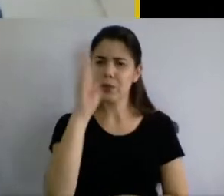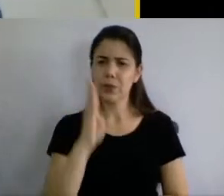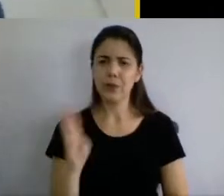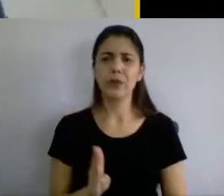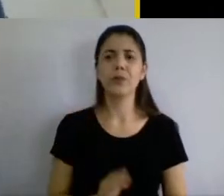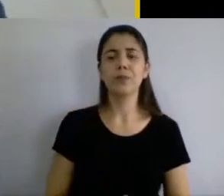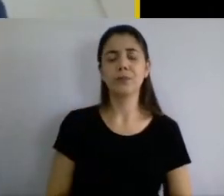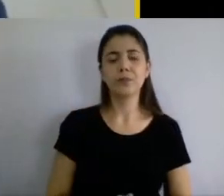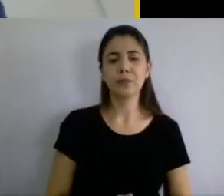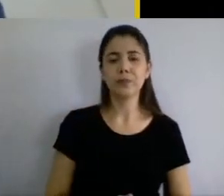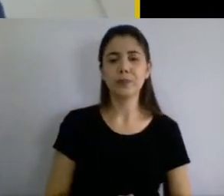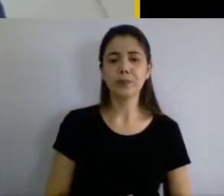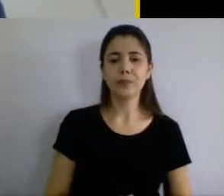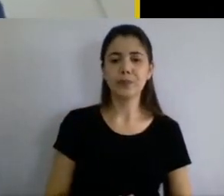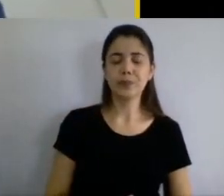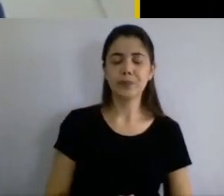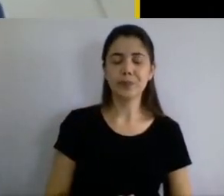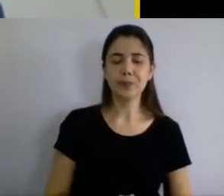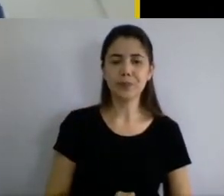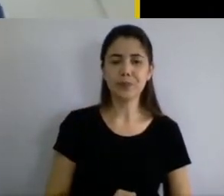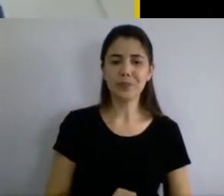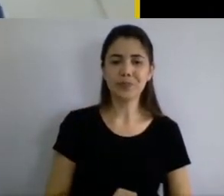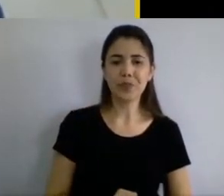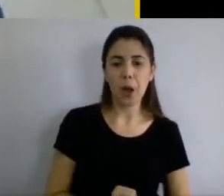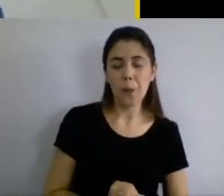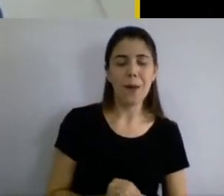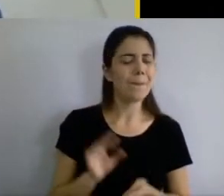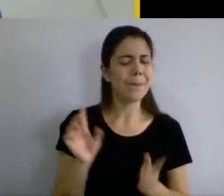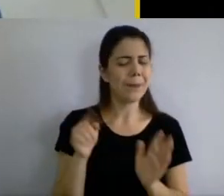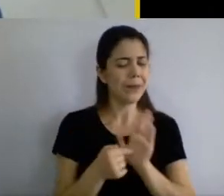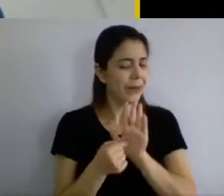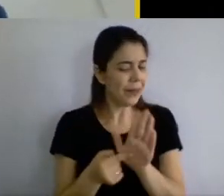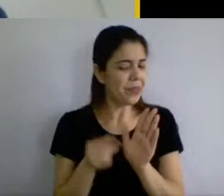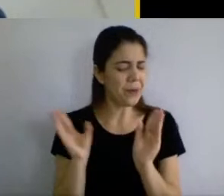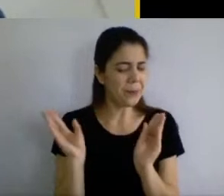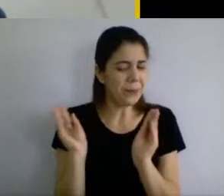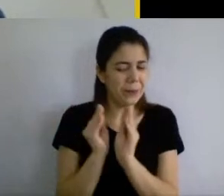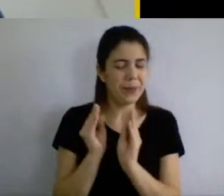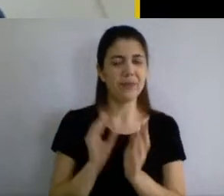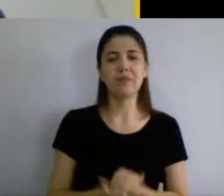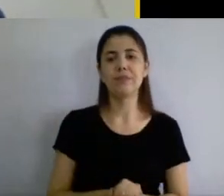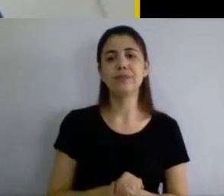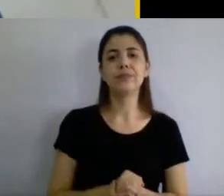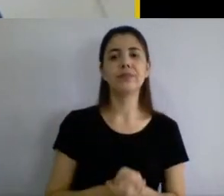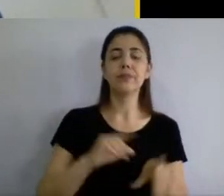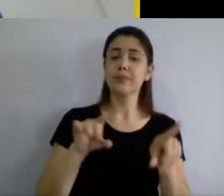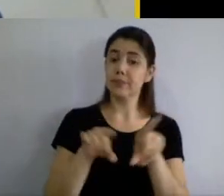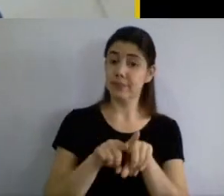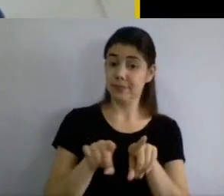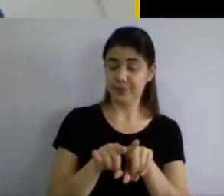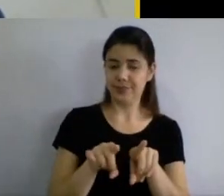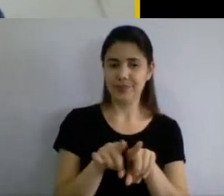outros. Para encerrar esta brevíssima apresentação, ressalto outro lugar comum,